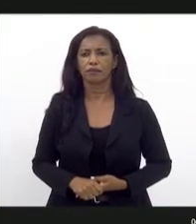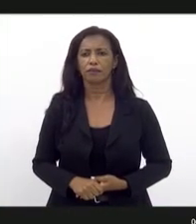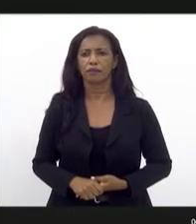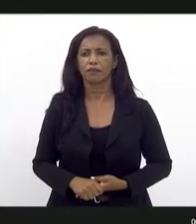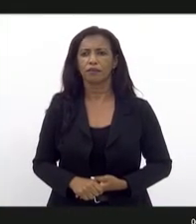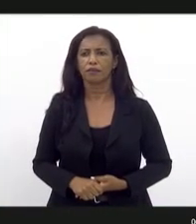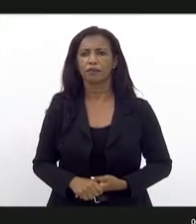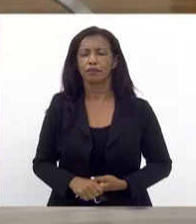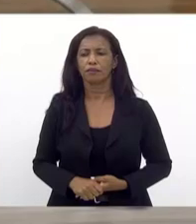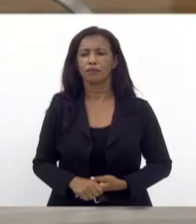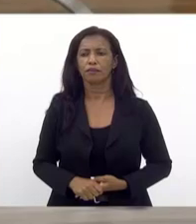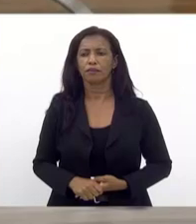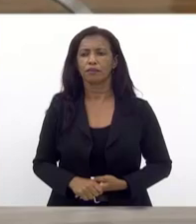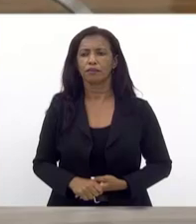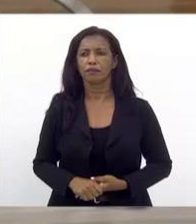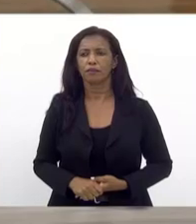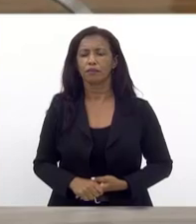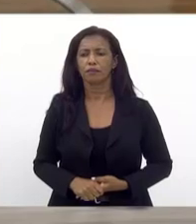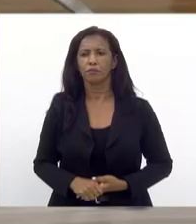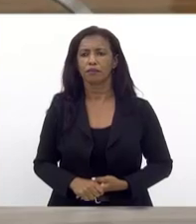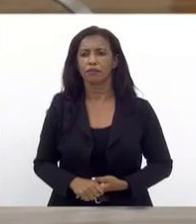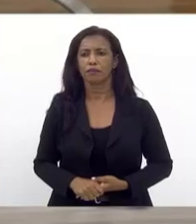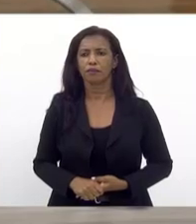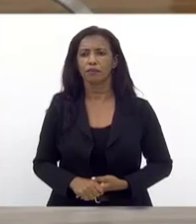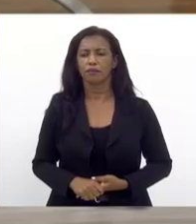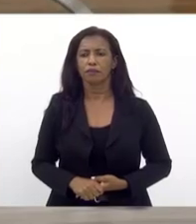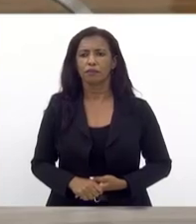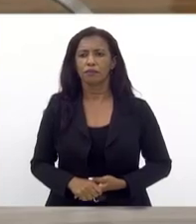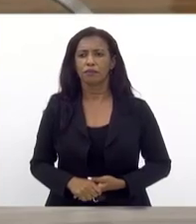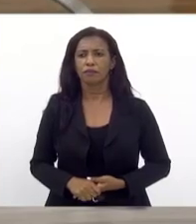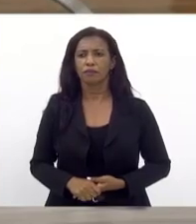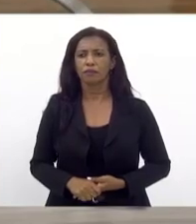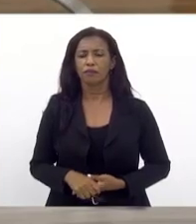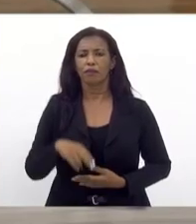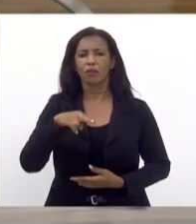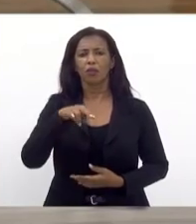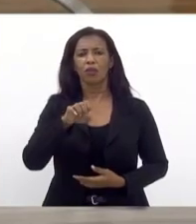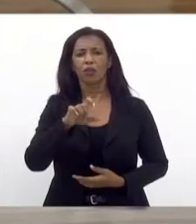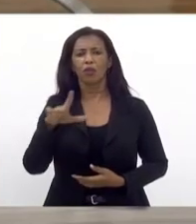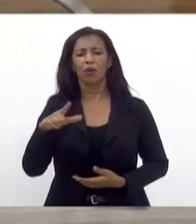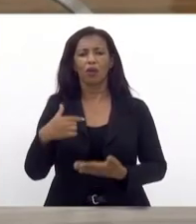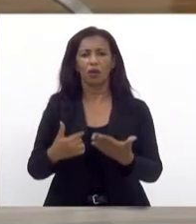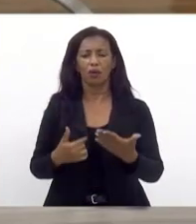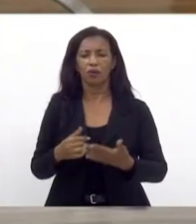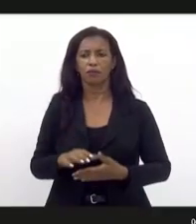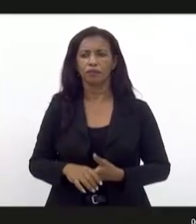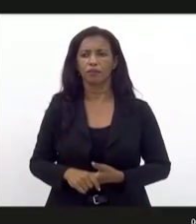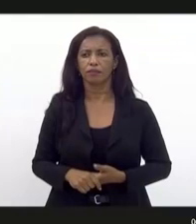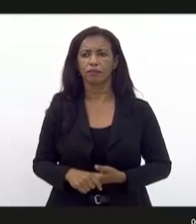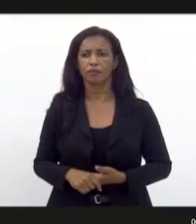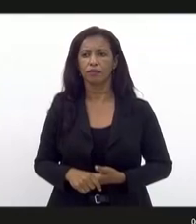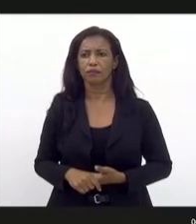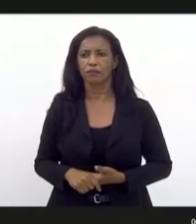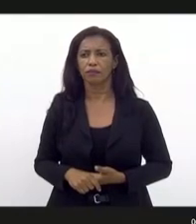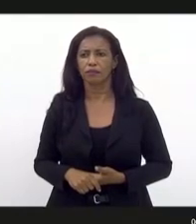Portinho, vou te deixar um pouquinho mais. Tá, Portinho? Vou te deixar mais. É o Noel, por favor, depois o Gustavo.